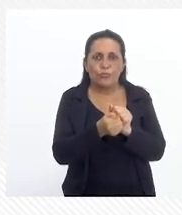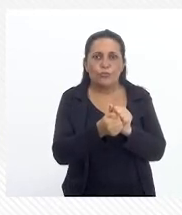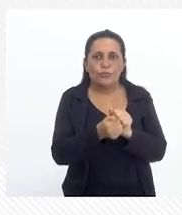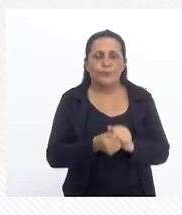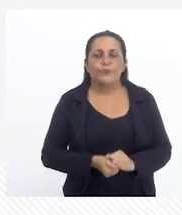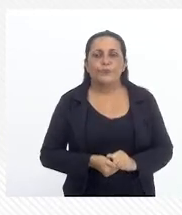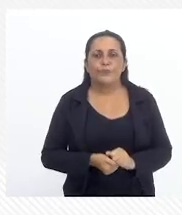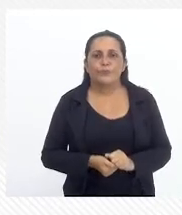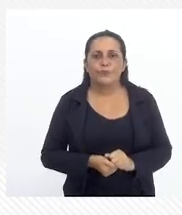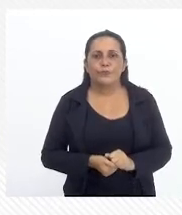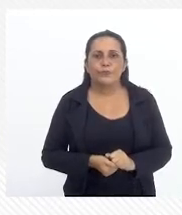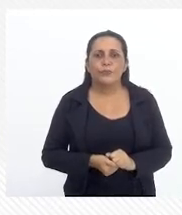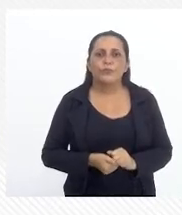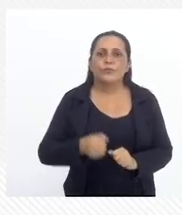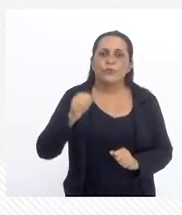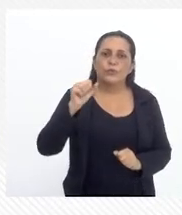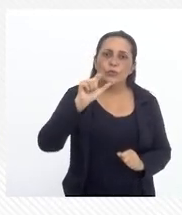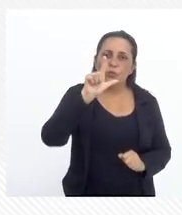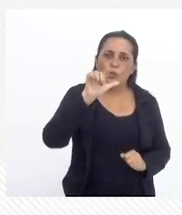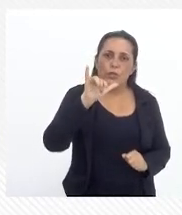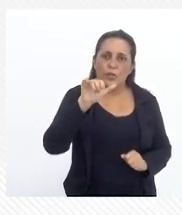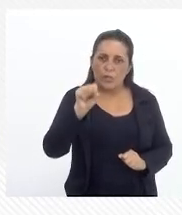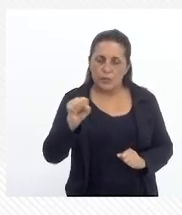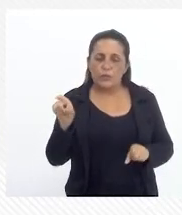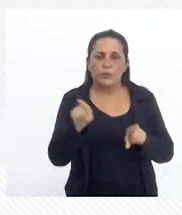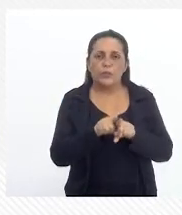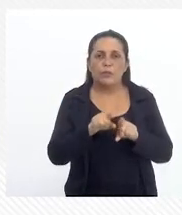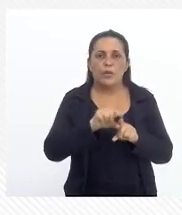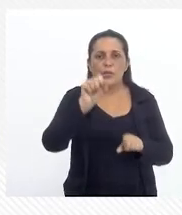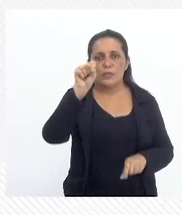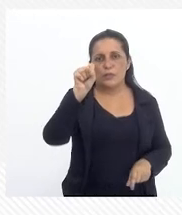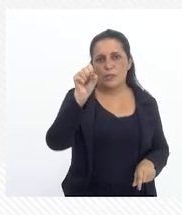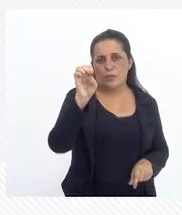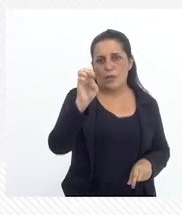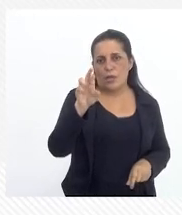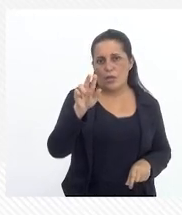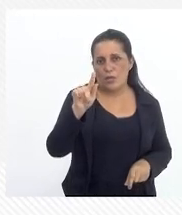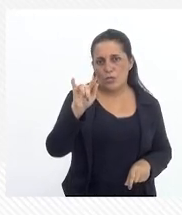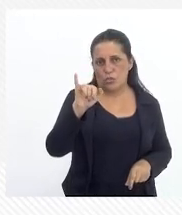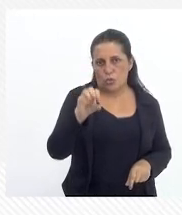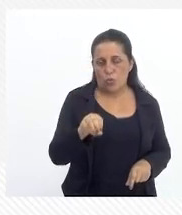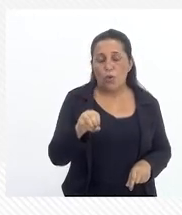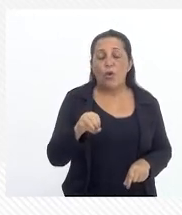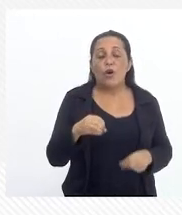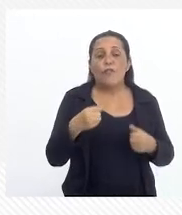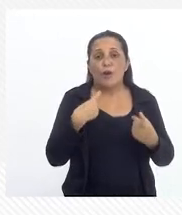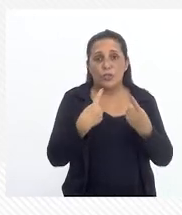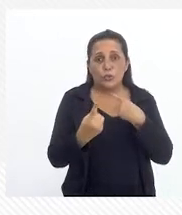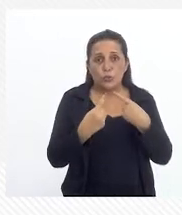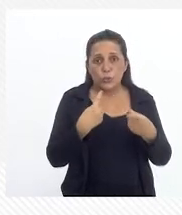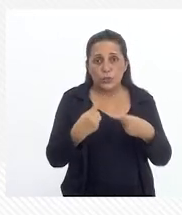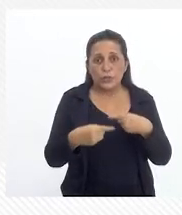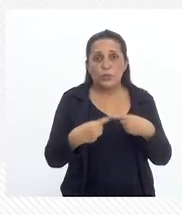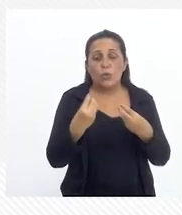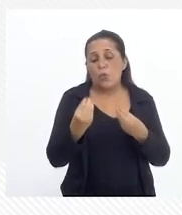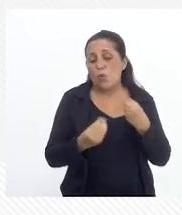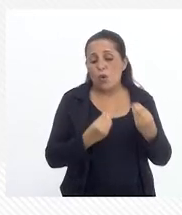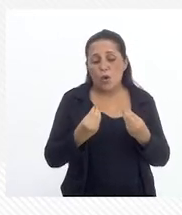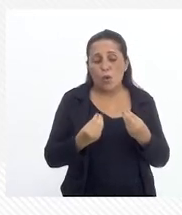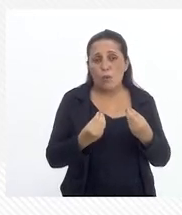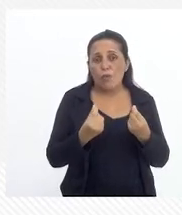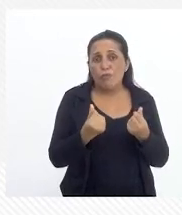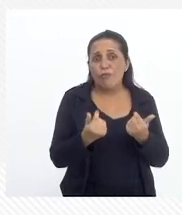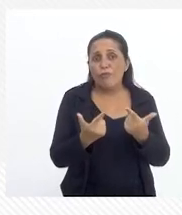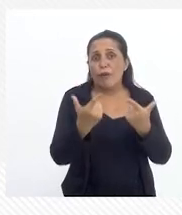quanto o Sérgio Aureliano é vai discutir a questão do teto de gasto uma discussão que hoje também está